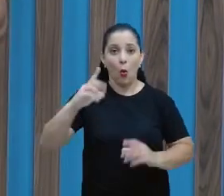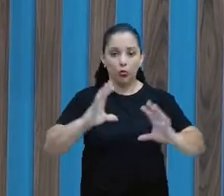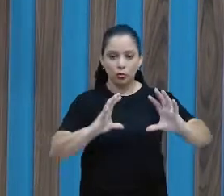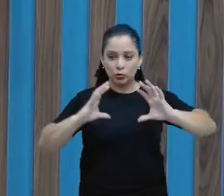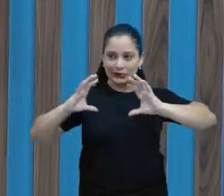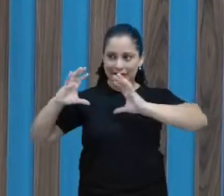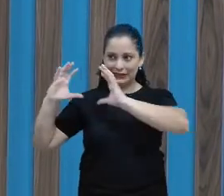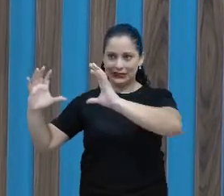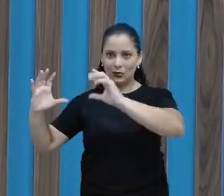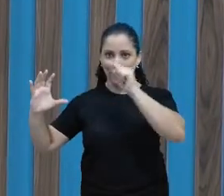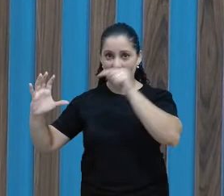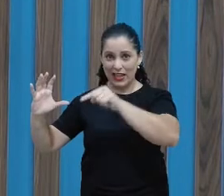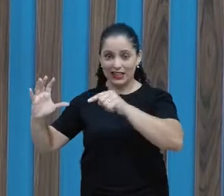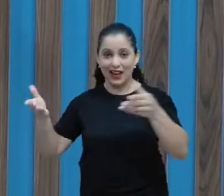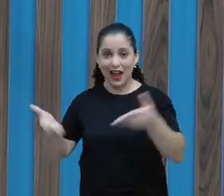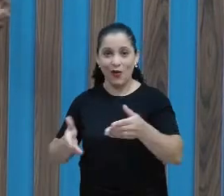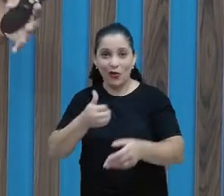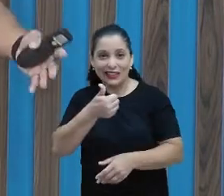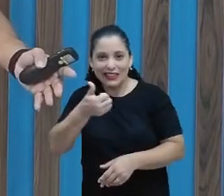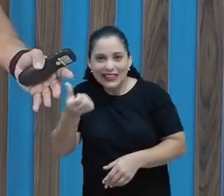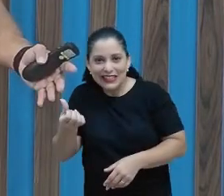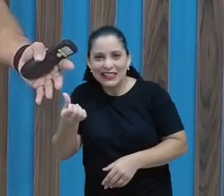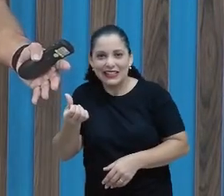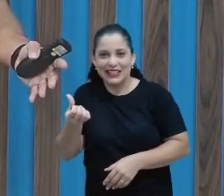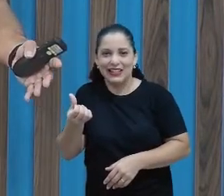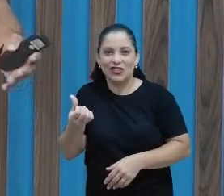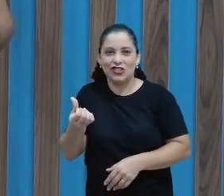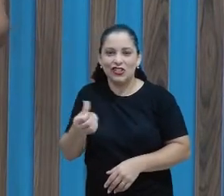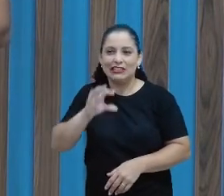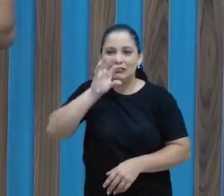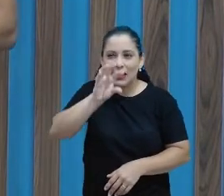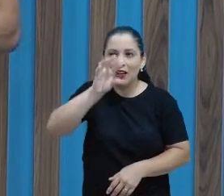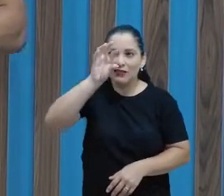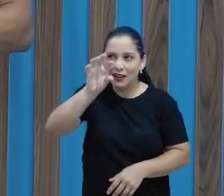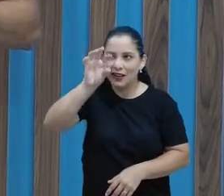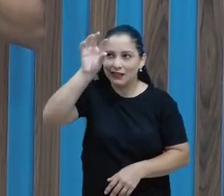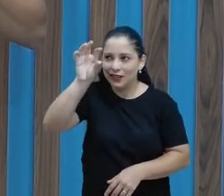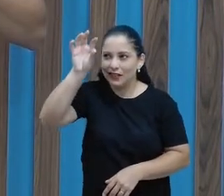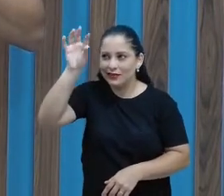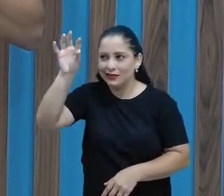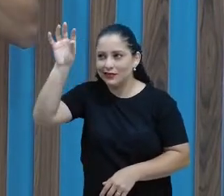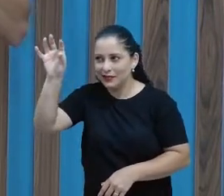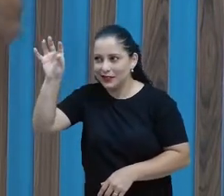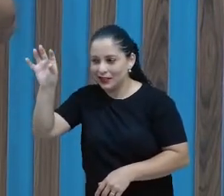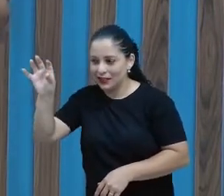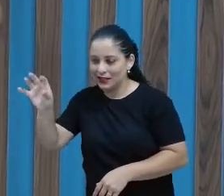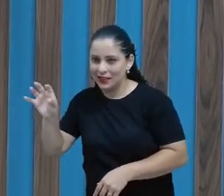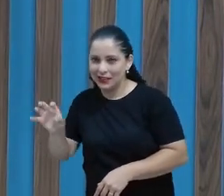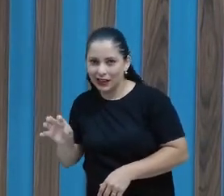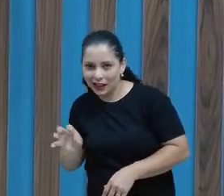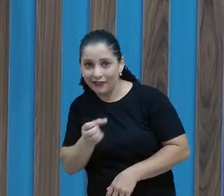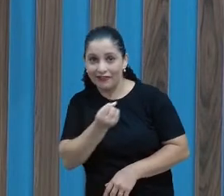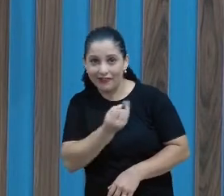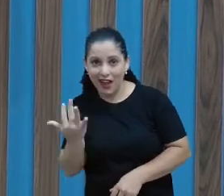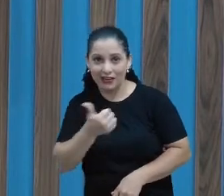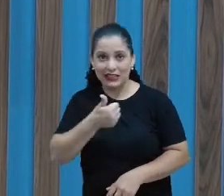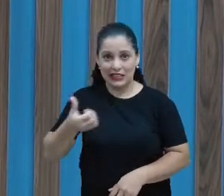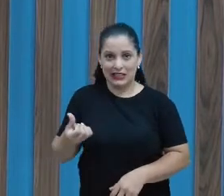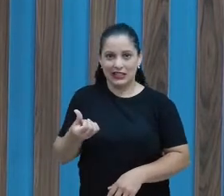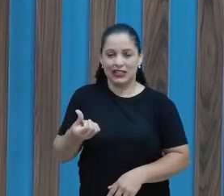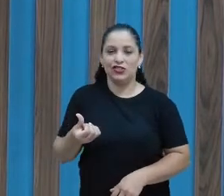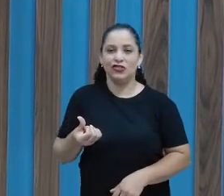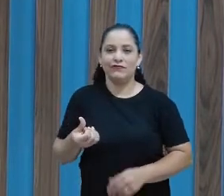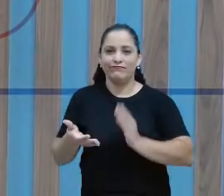divido esse círculo em 16 partes iguais, certo? Então, se eu divido esse círculo em 16